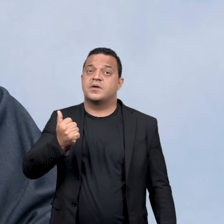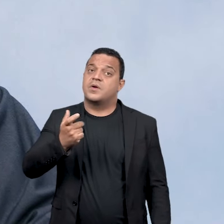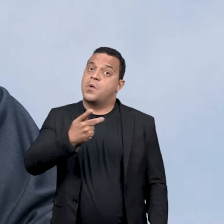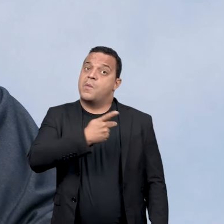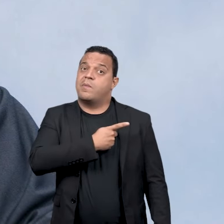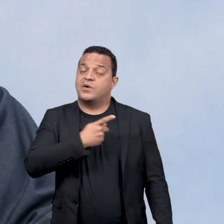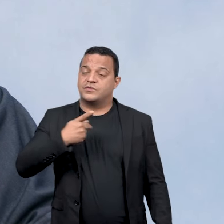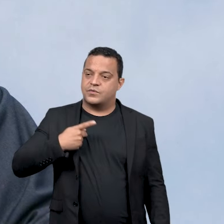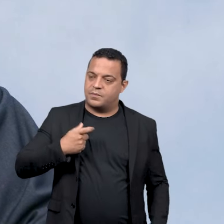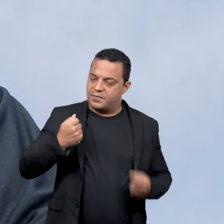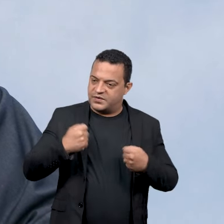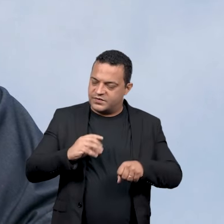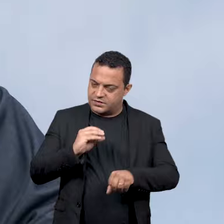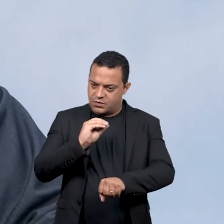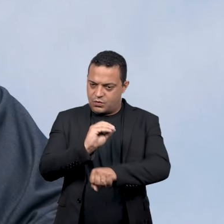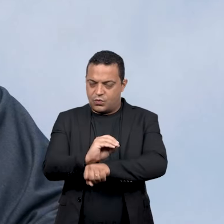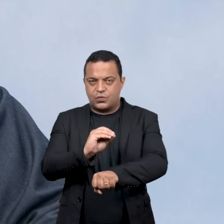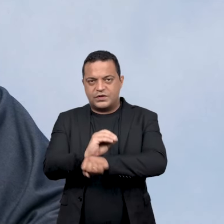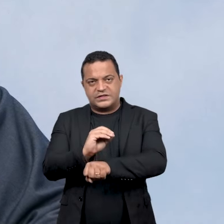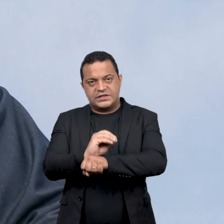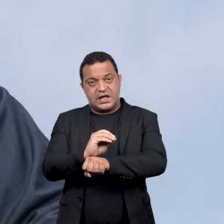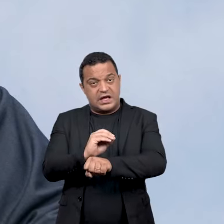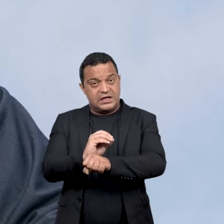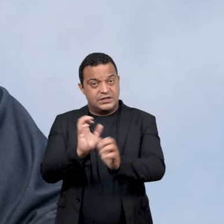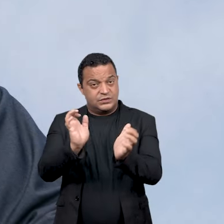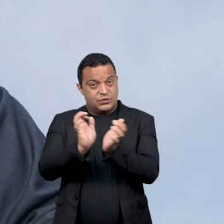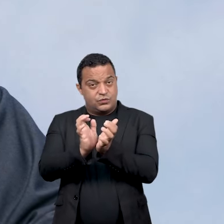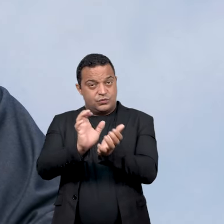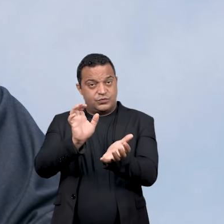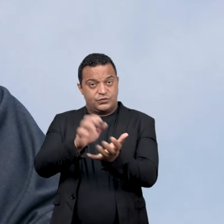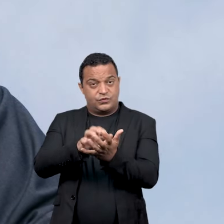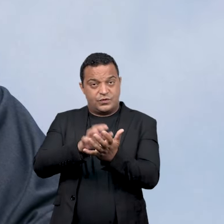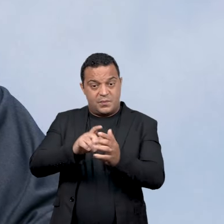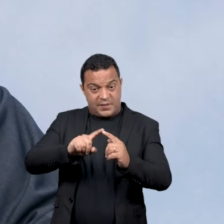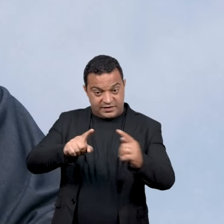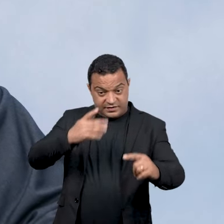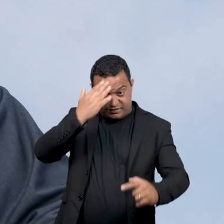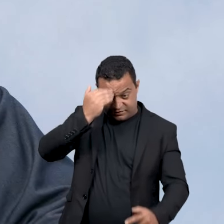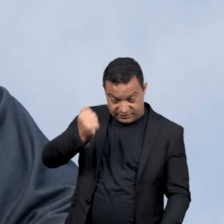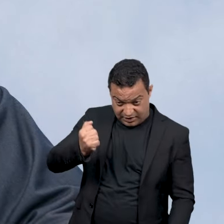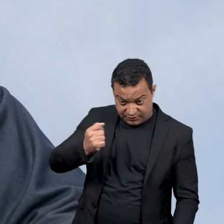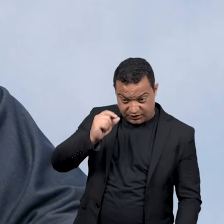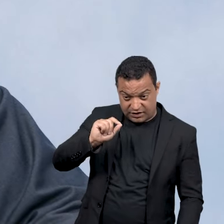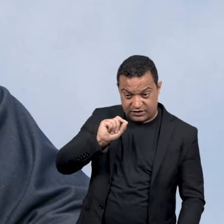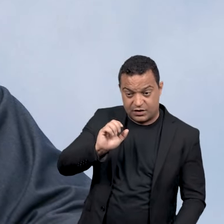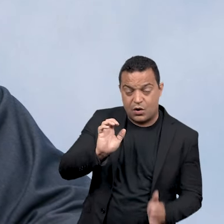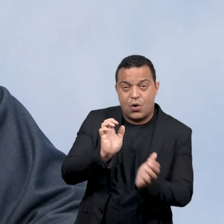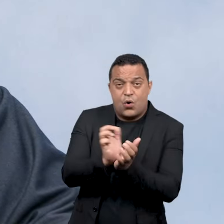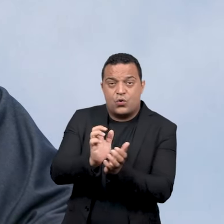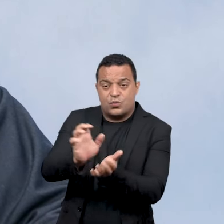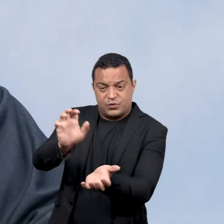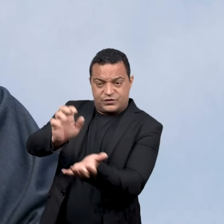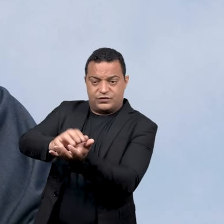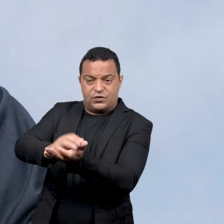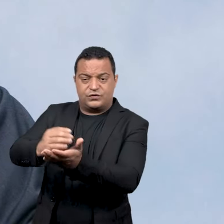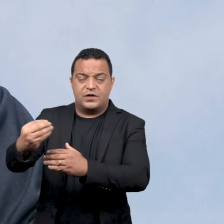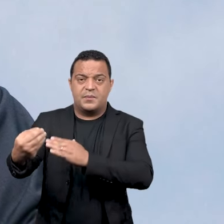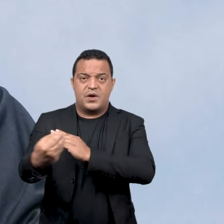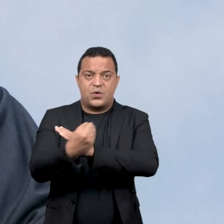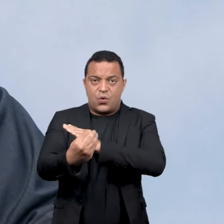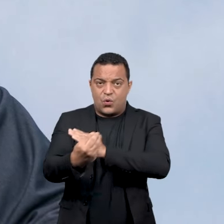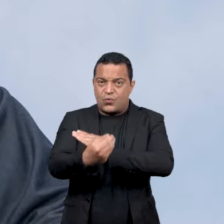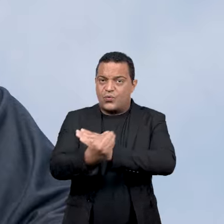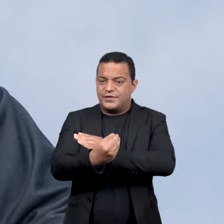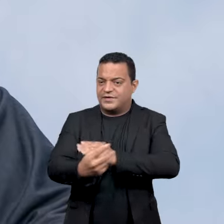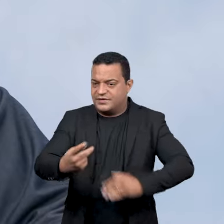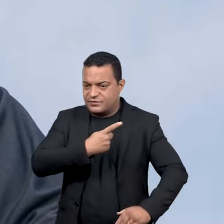o ministério tem com os idosos nas igrejas, mas é algo recíproco, porque os idosos também têm